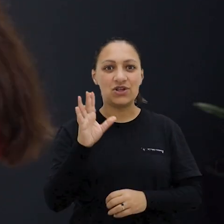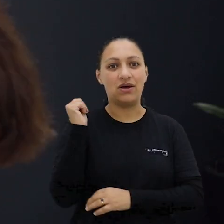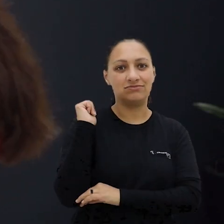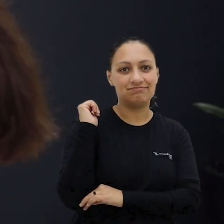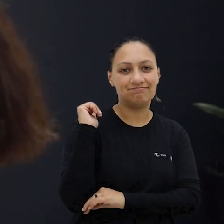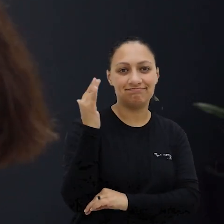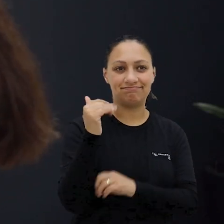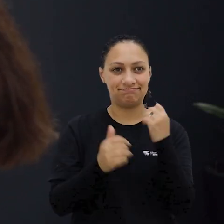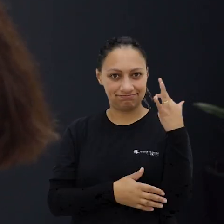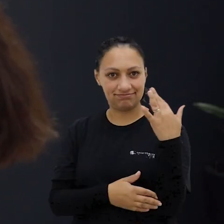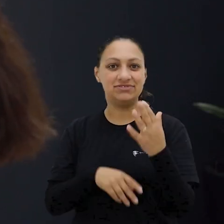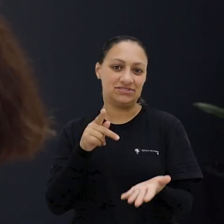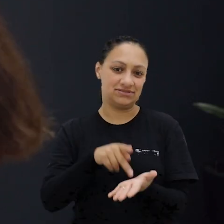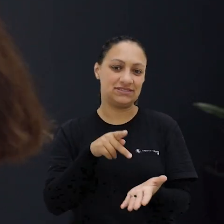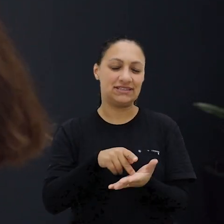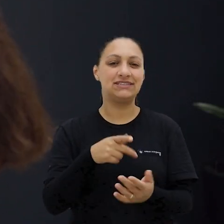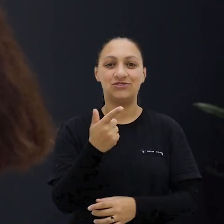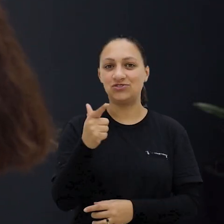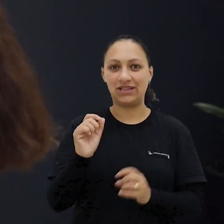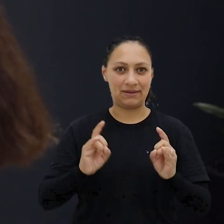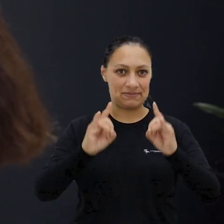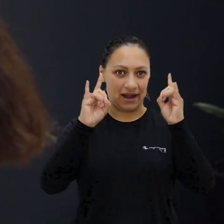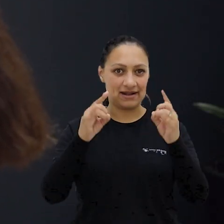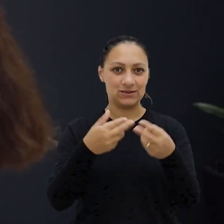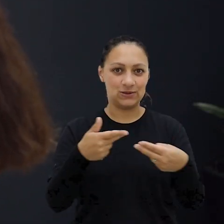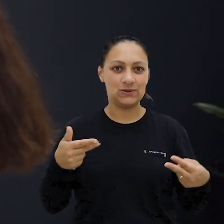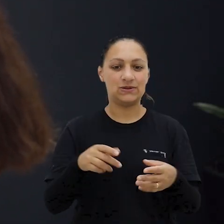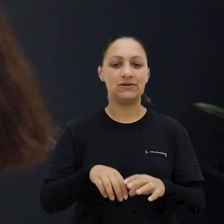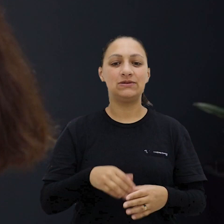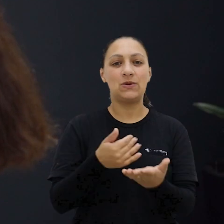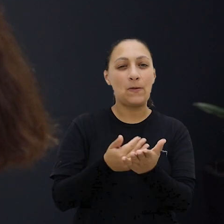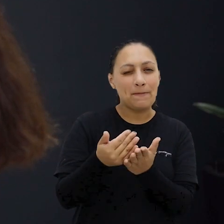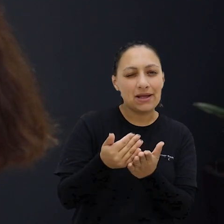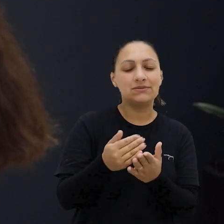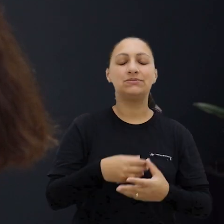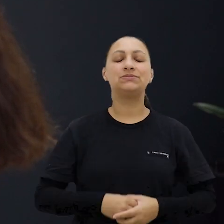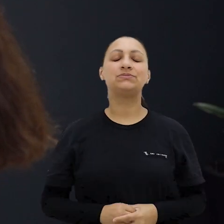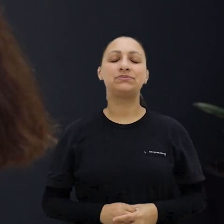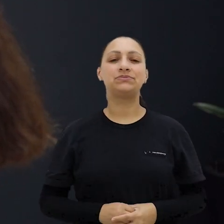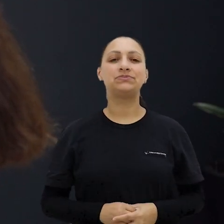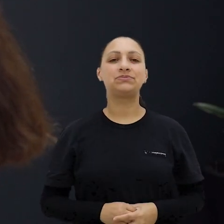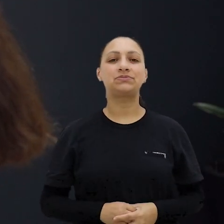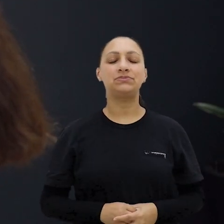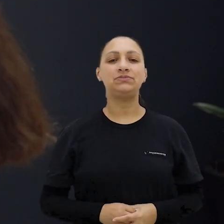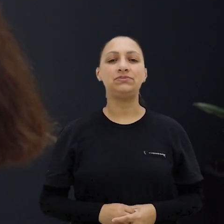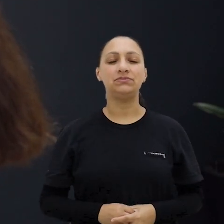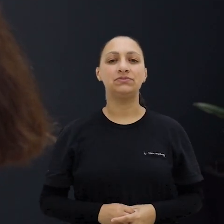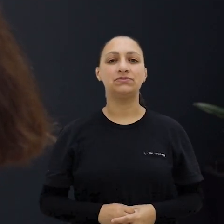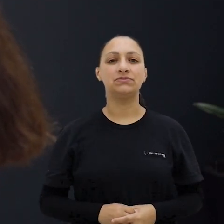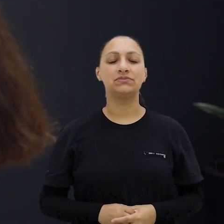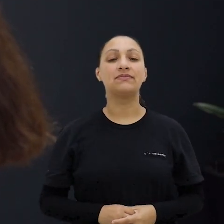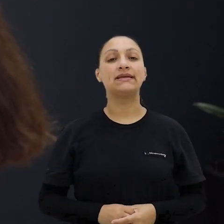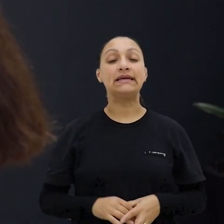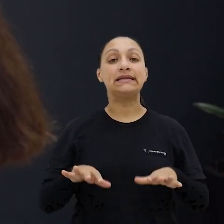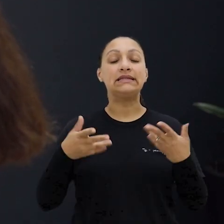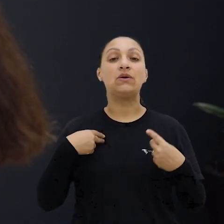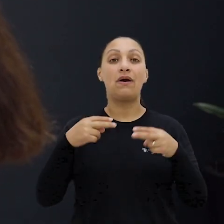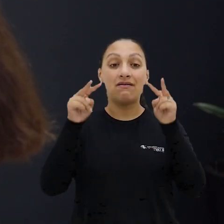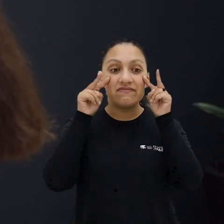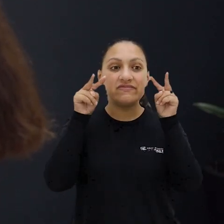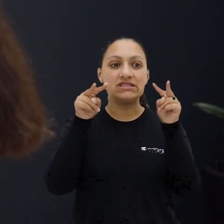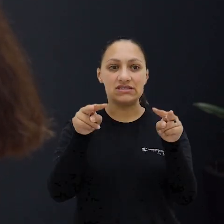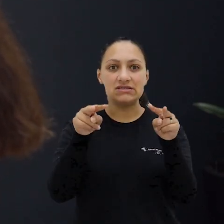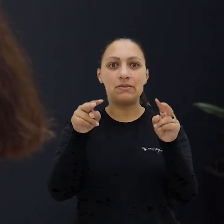existia. De fato, não existiam os outros prédios, então, né? Era mato, realmente, o prédio da incubadora. E essa visão,